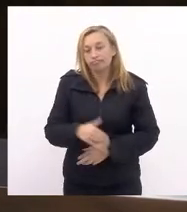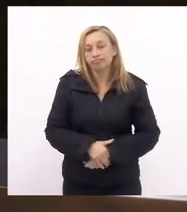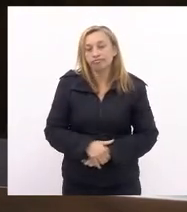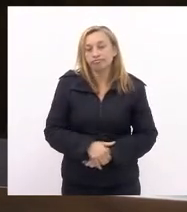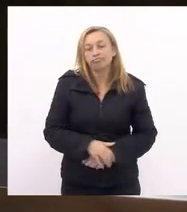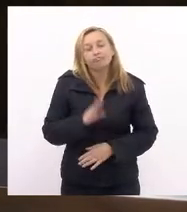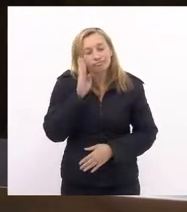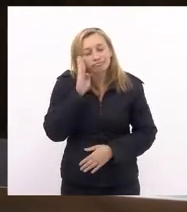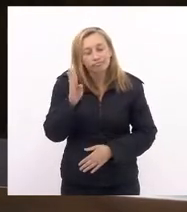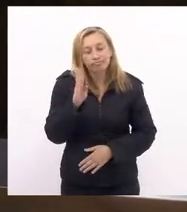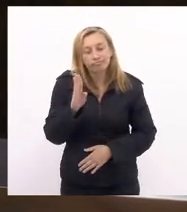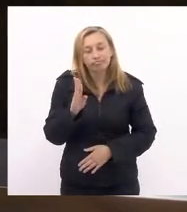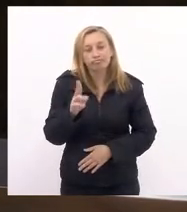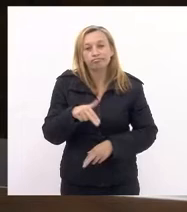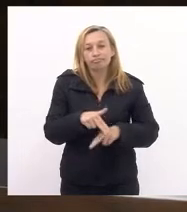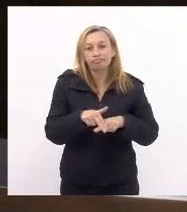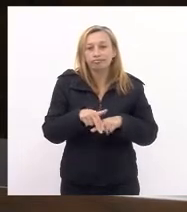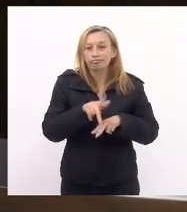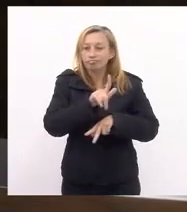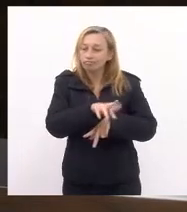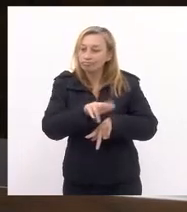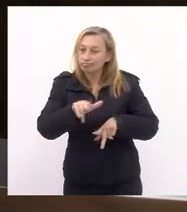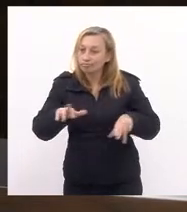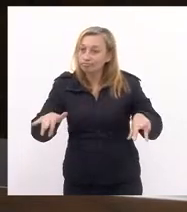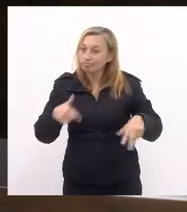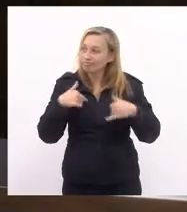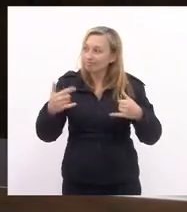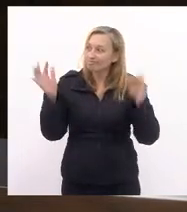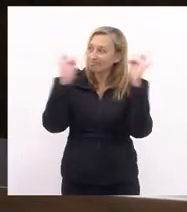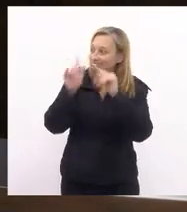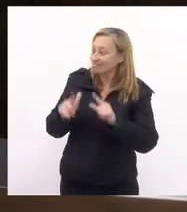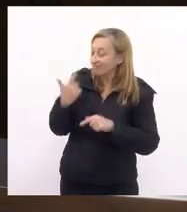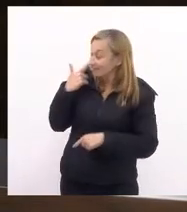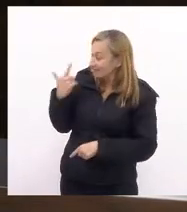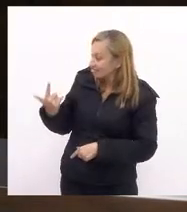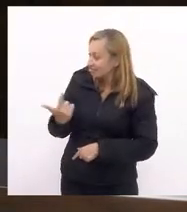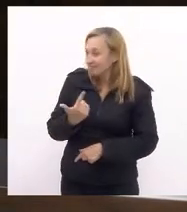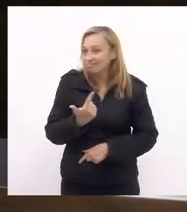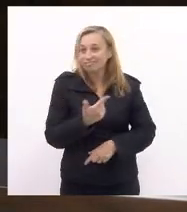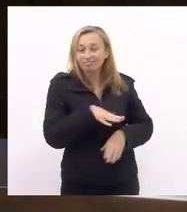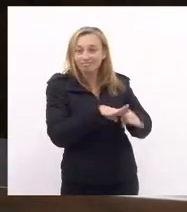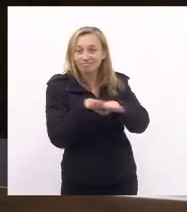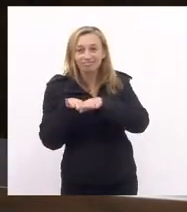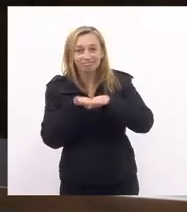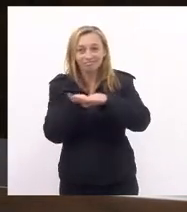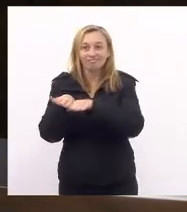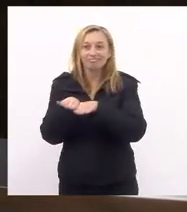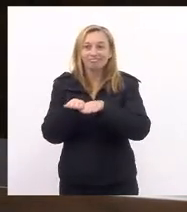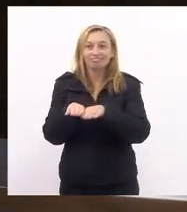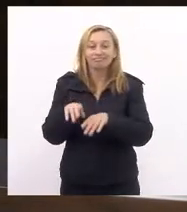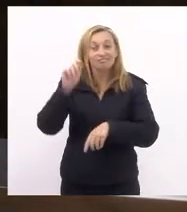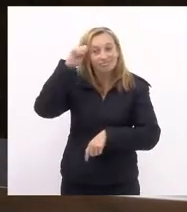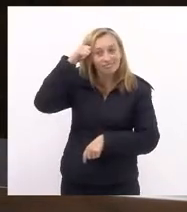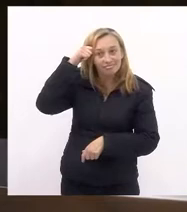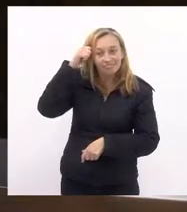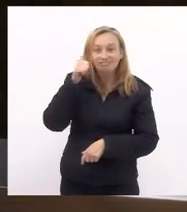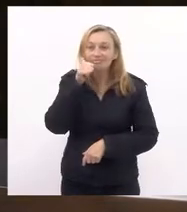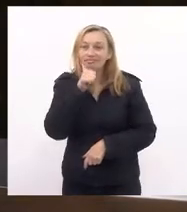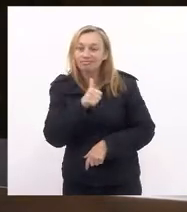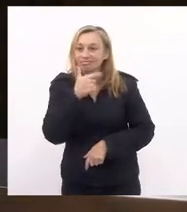e principalmente em razão dessa diversidade. Eu fico muito feliz quando vejo os meus iguais, os negros, as